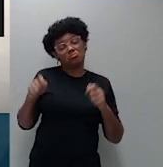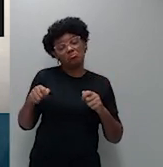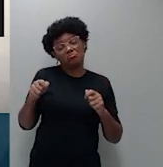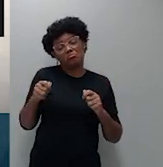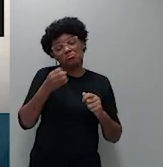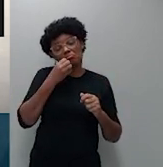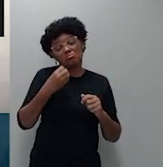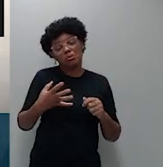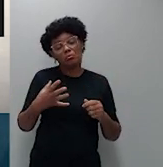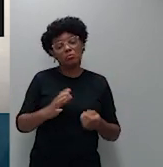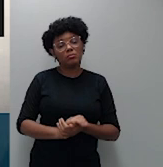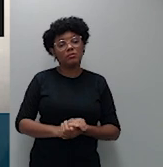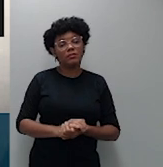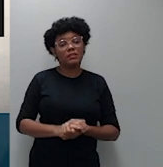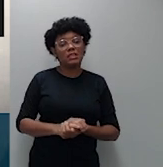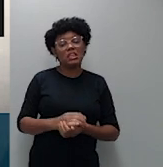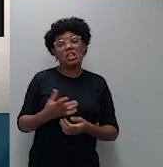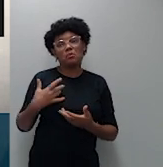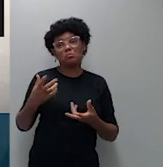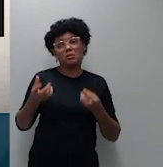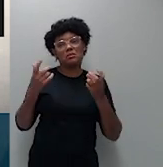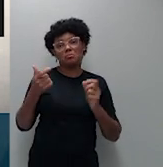não vejo nenhum